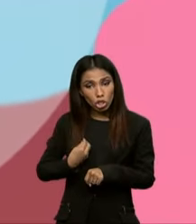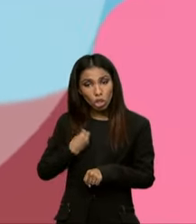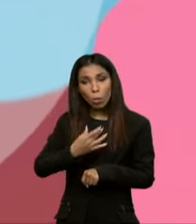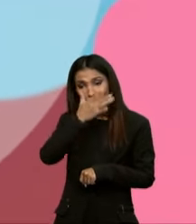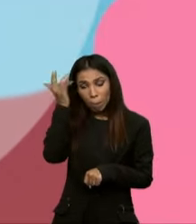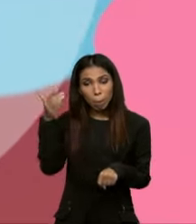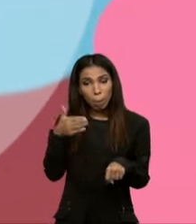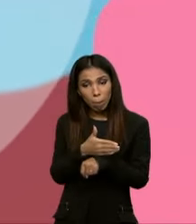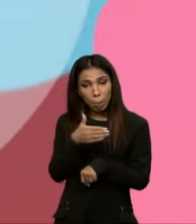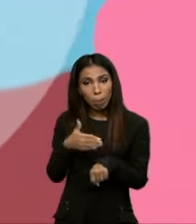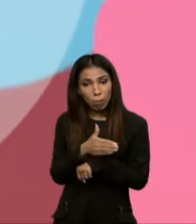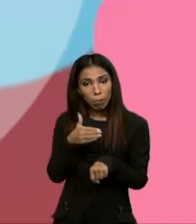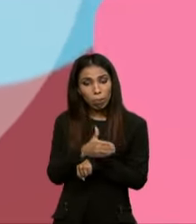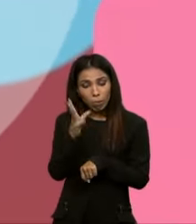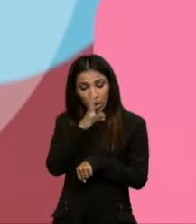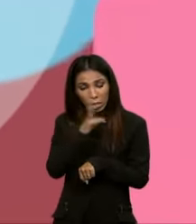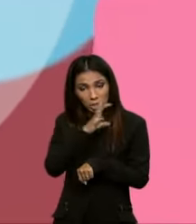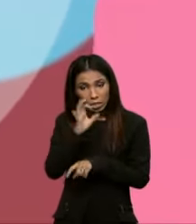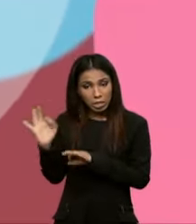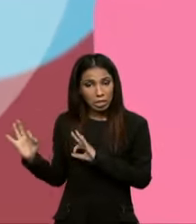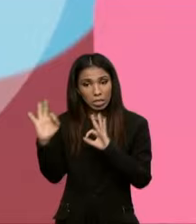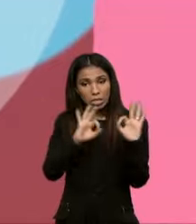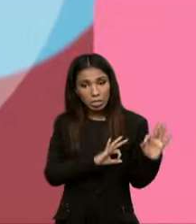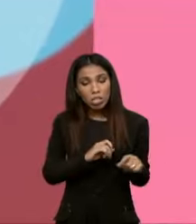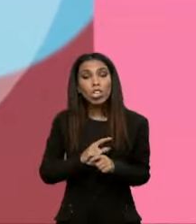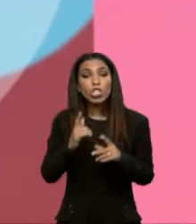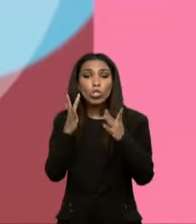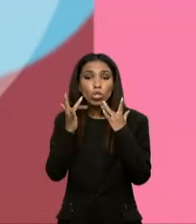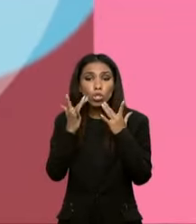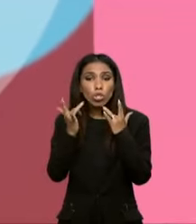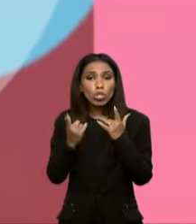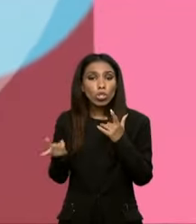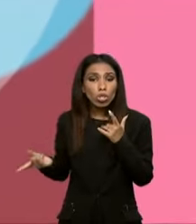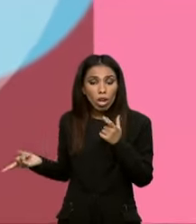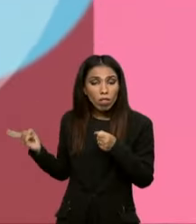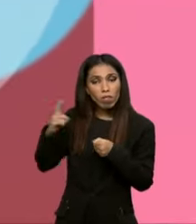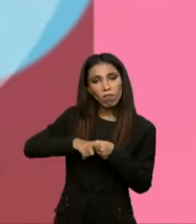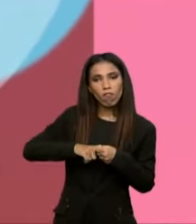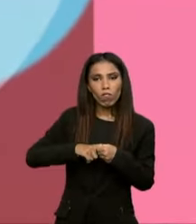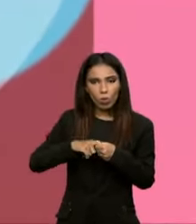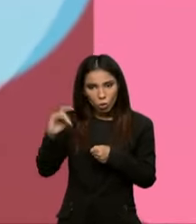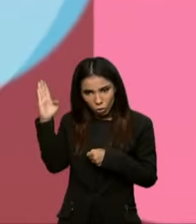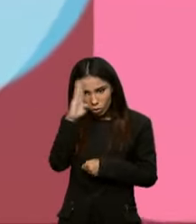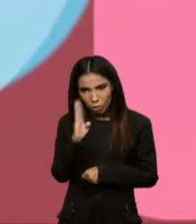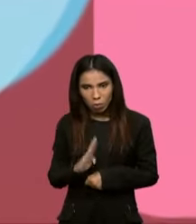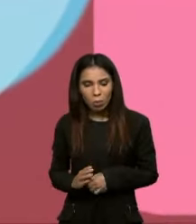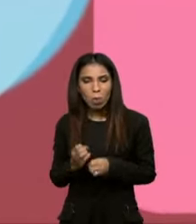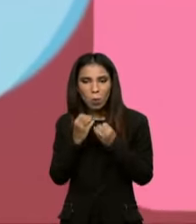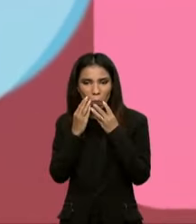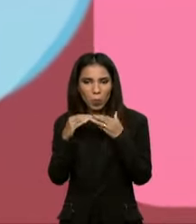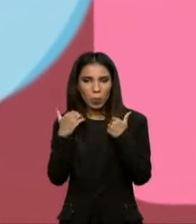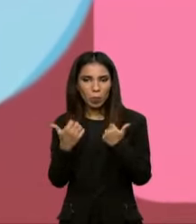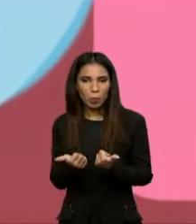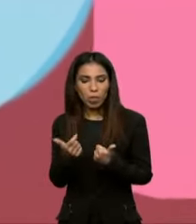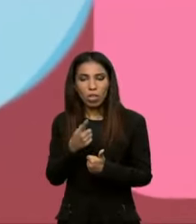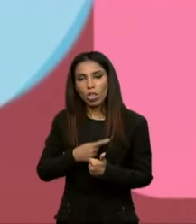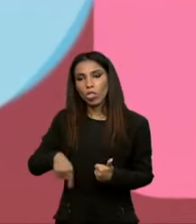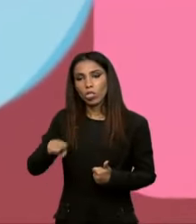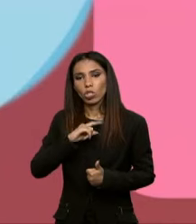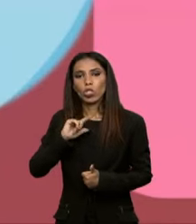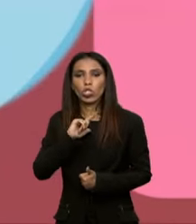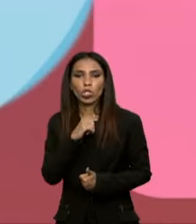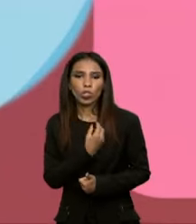A gente tem público. A gente tem... O teatro, inclusive, foi uma retomada muito boa no Brasil. A gente, inclusive, só está em